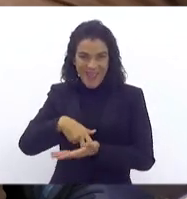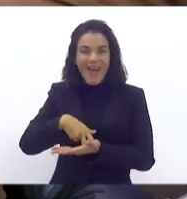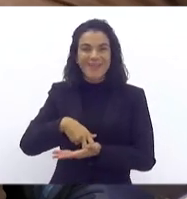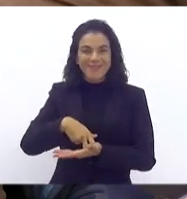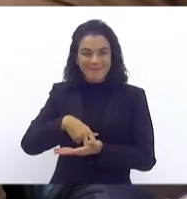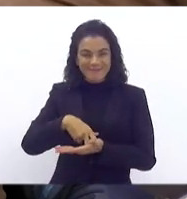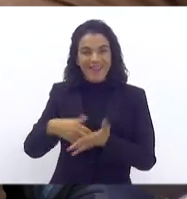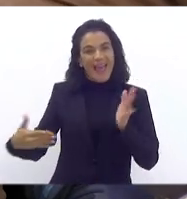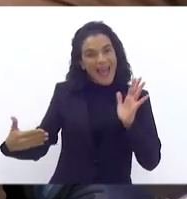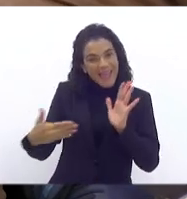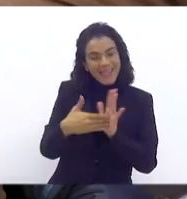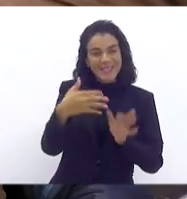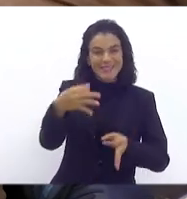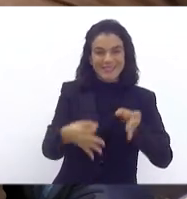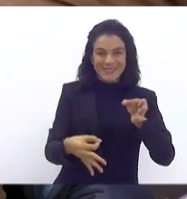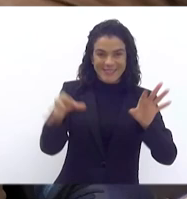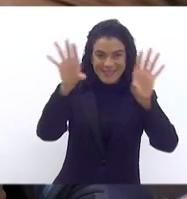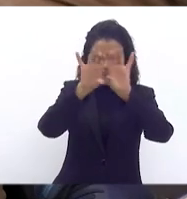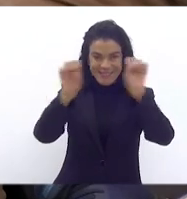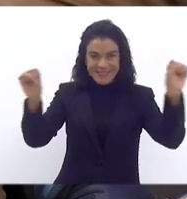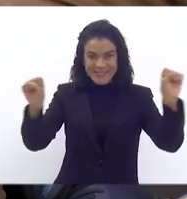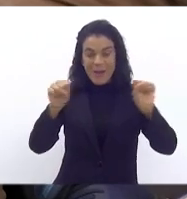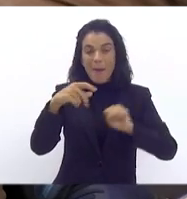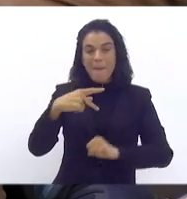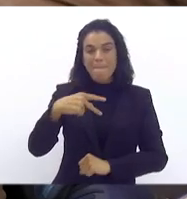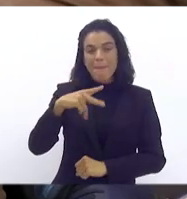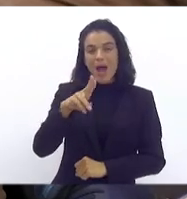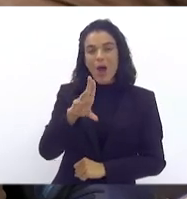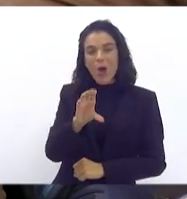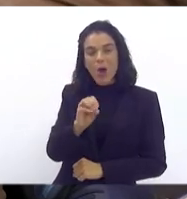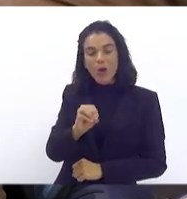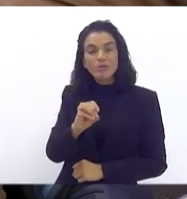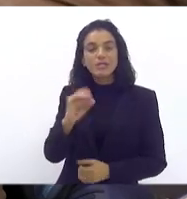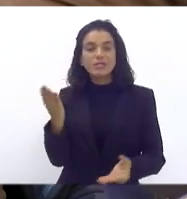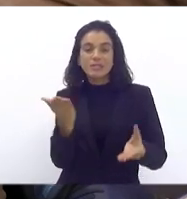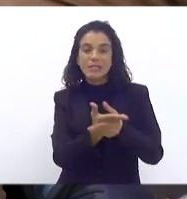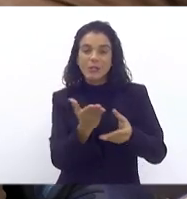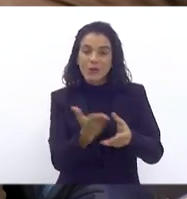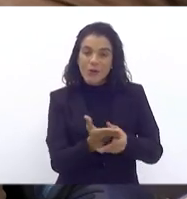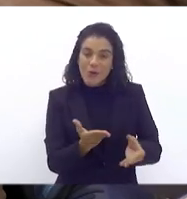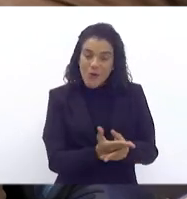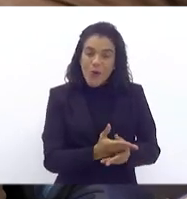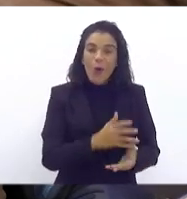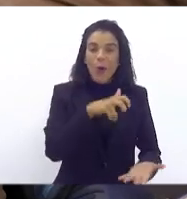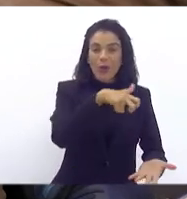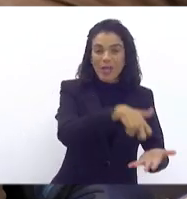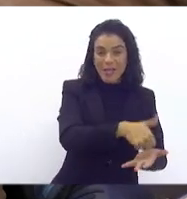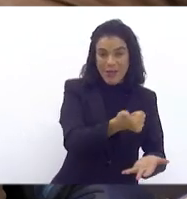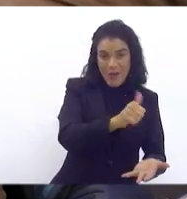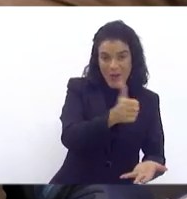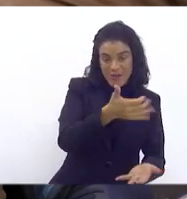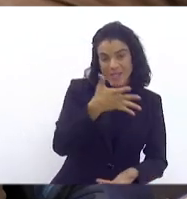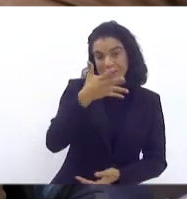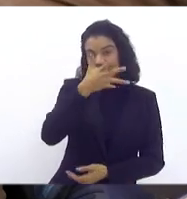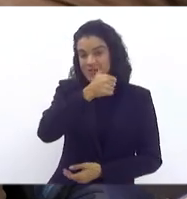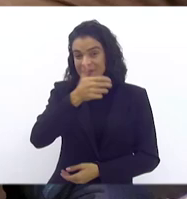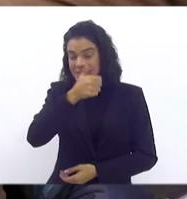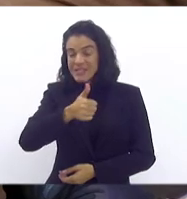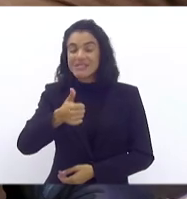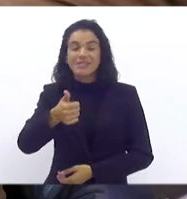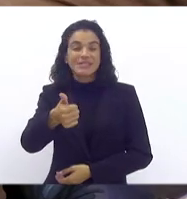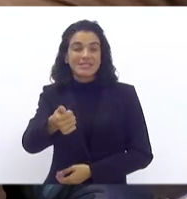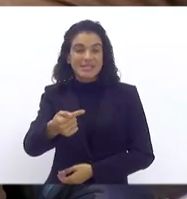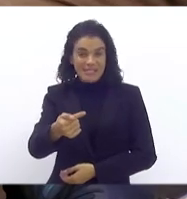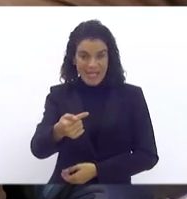início do julgamento pelo astj o Paulo tinha sido condenado em 11 processos e absol ido em 17 e os outros ainda